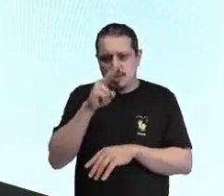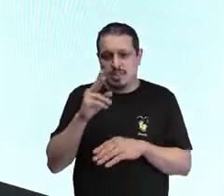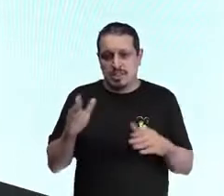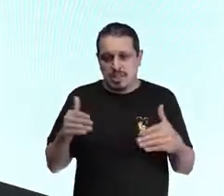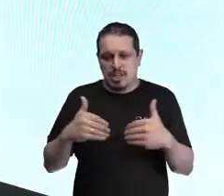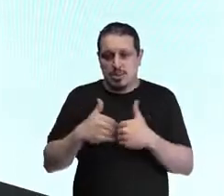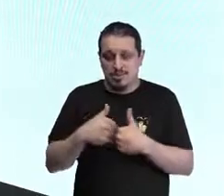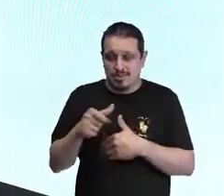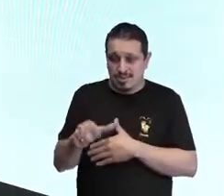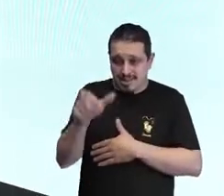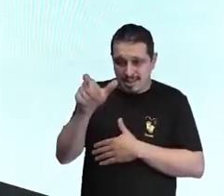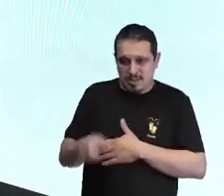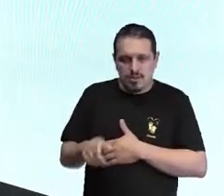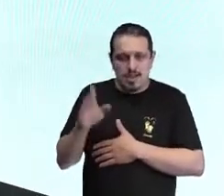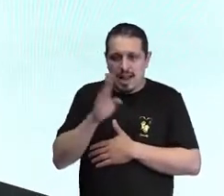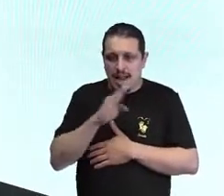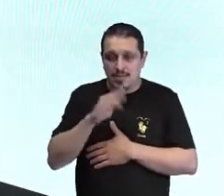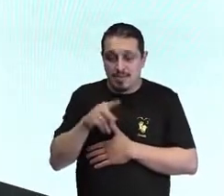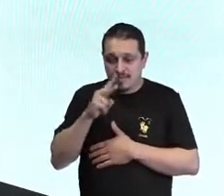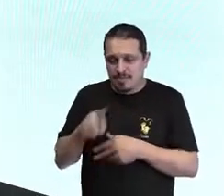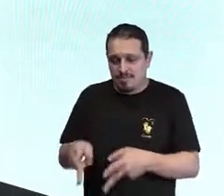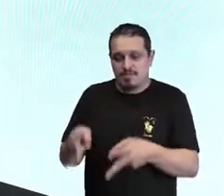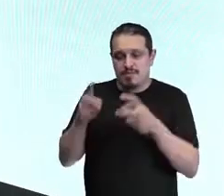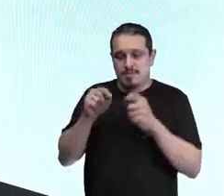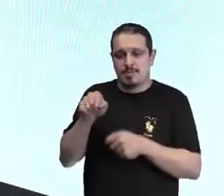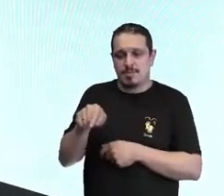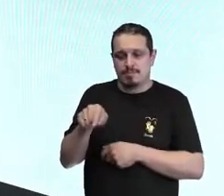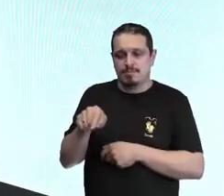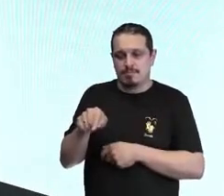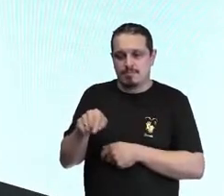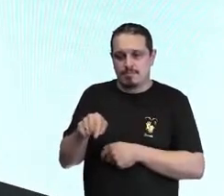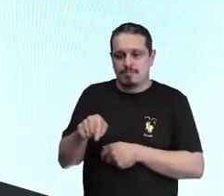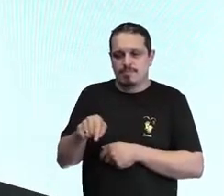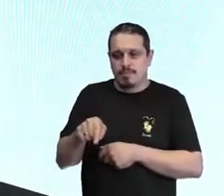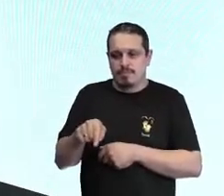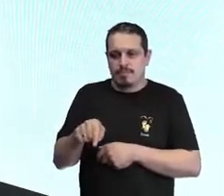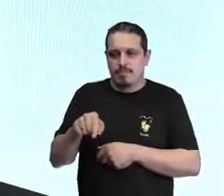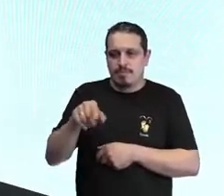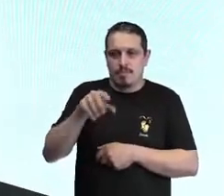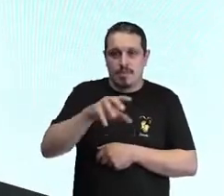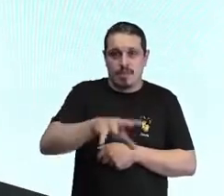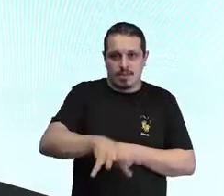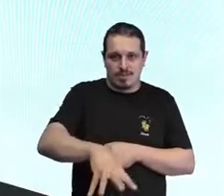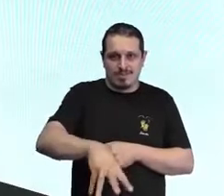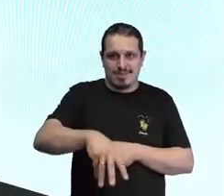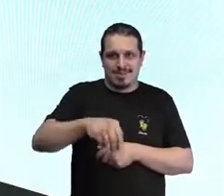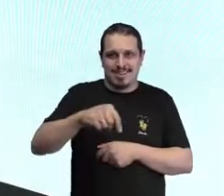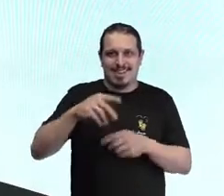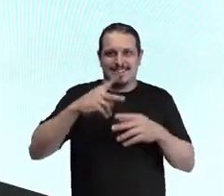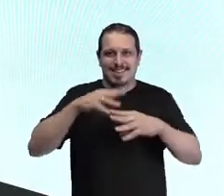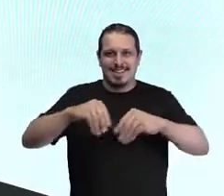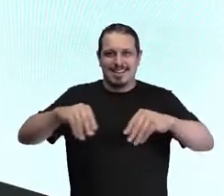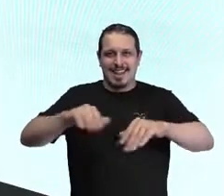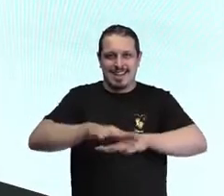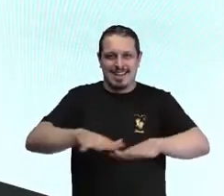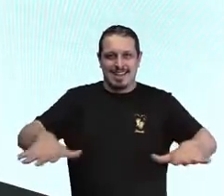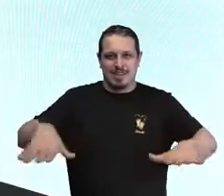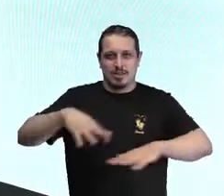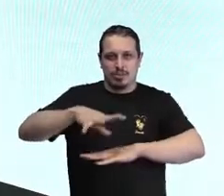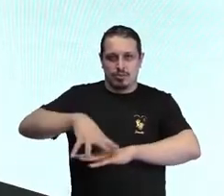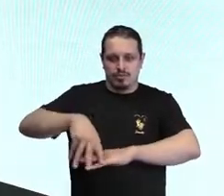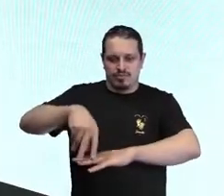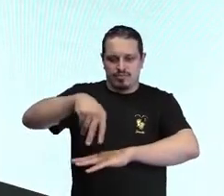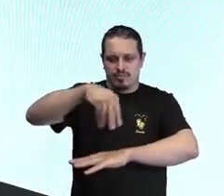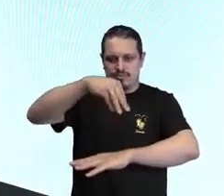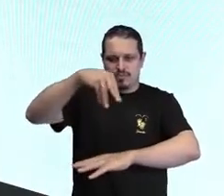ele gostava de brincar, de jogar areia e ficar fazendo é um barulhinho que ele faz de vez em quando até hoje. E